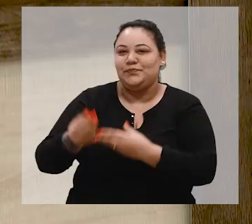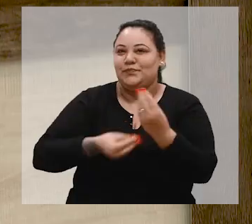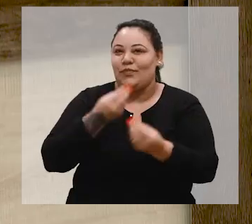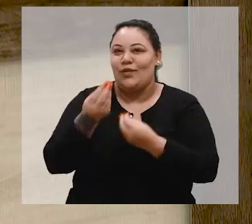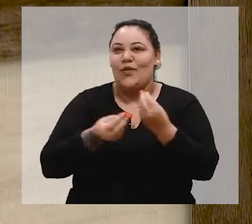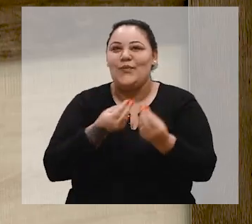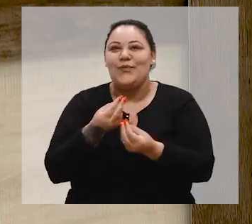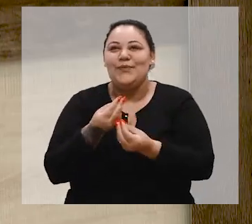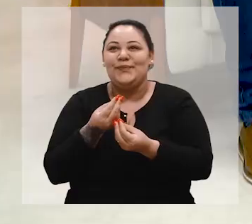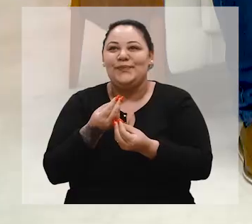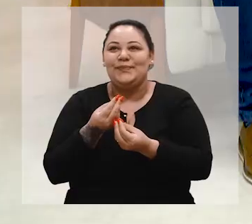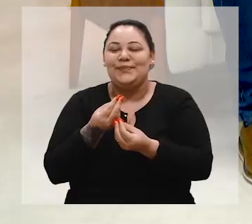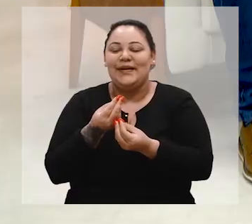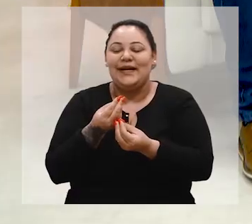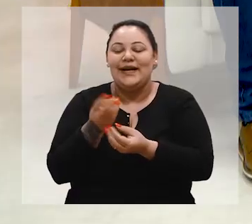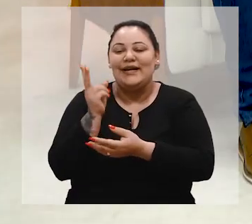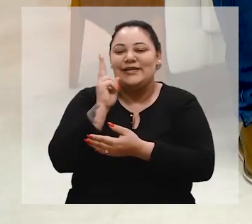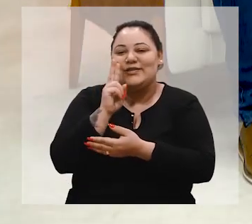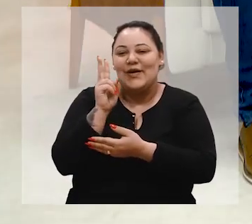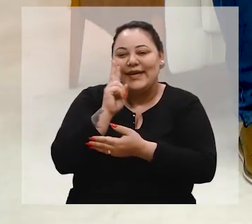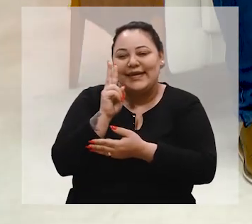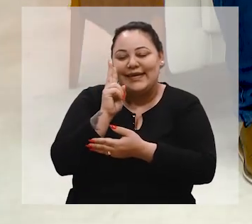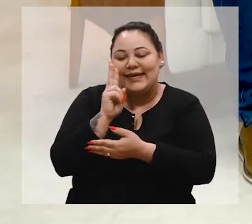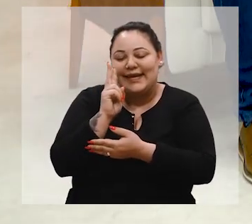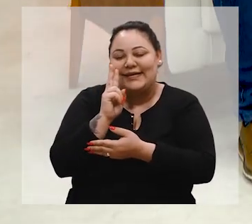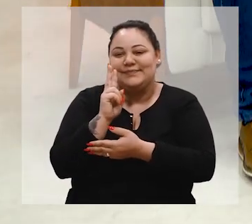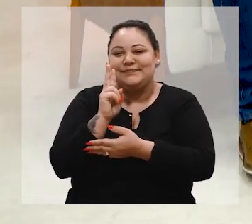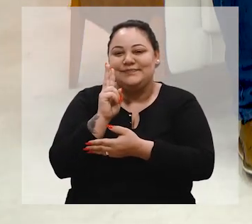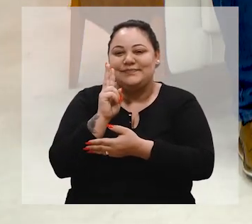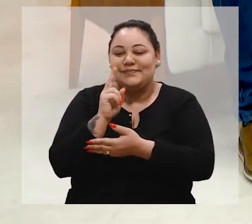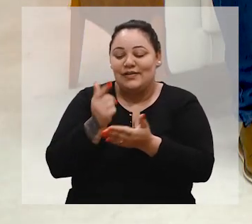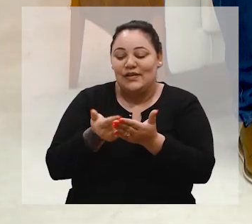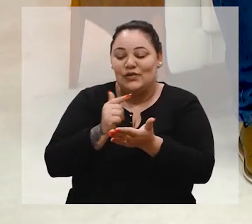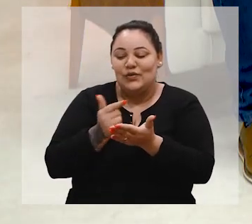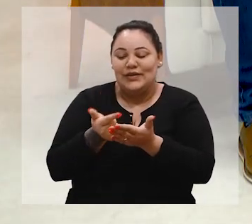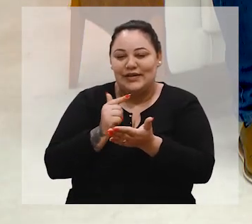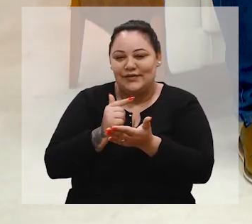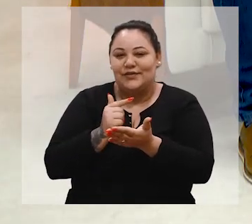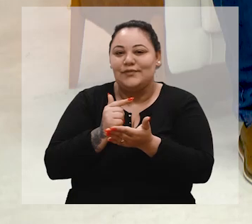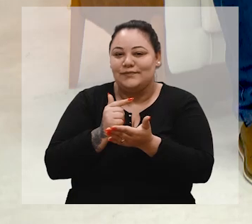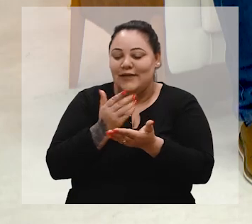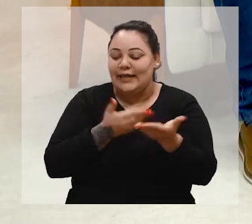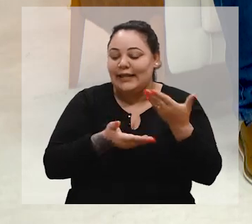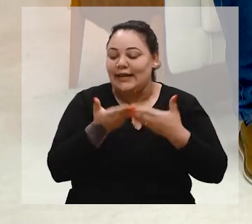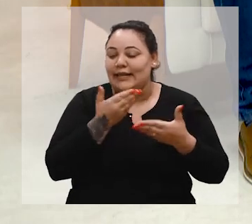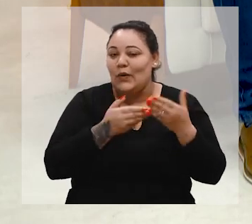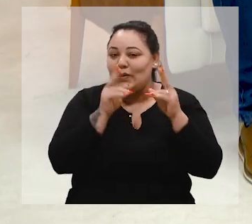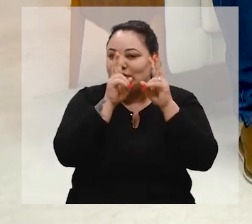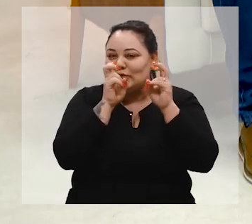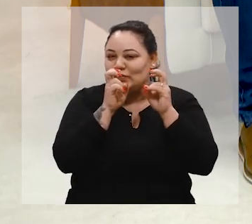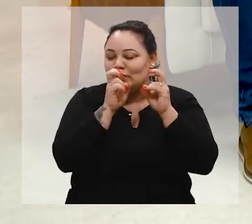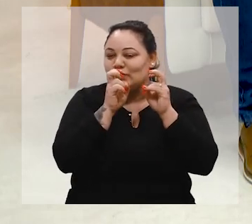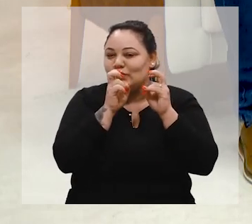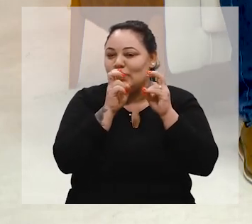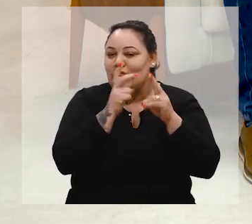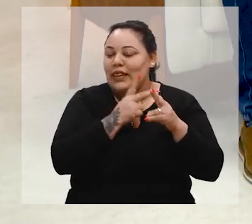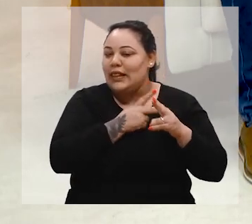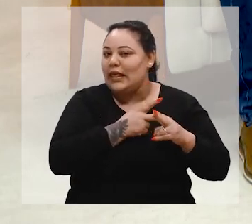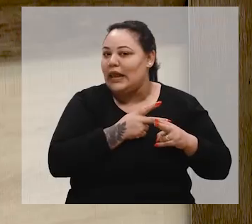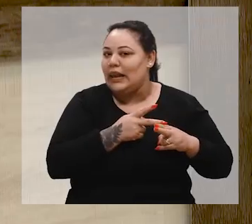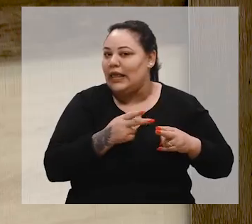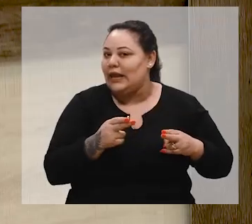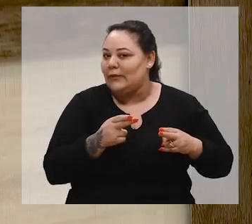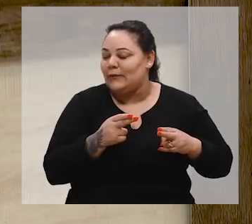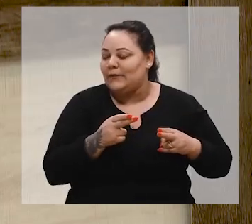história aparentemente tão lúdica num livro infanto-juvenil chega num tema tão árido e em profundidade. E